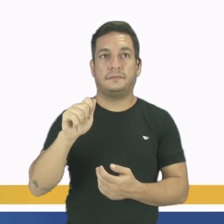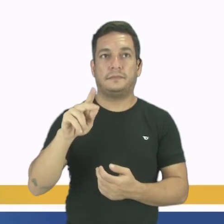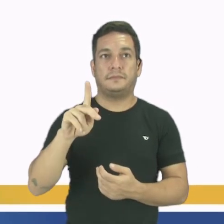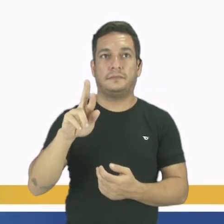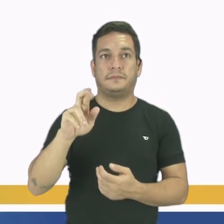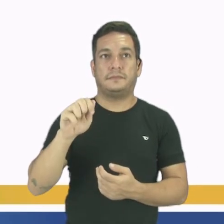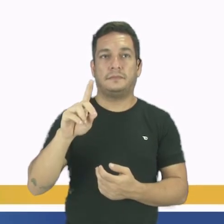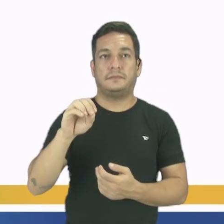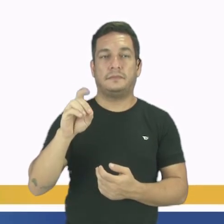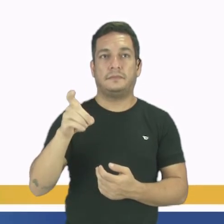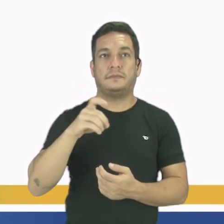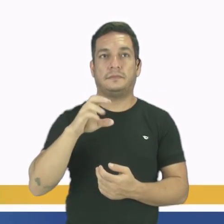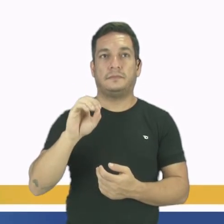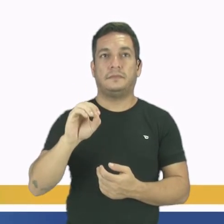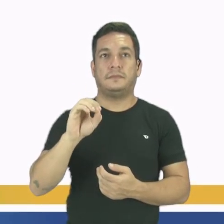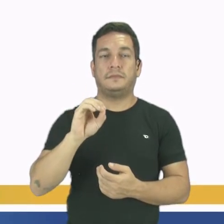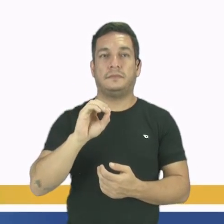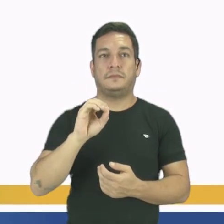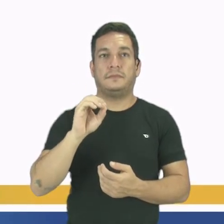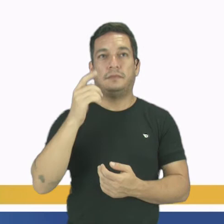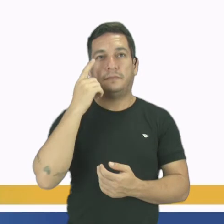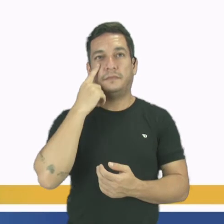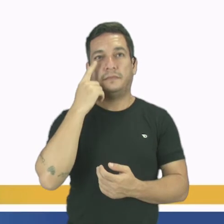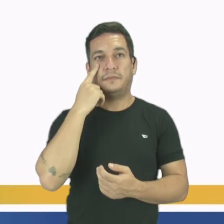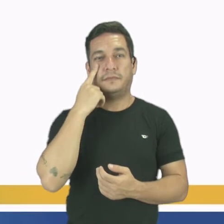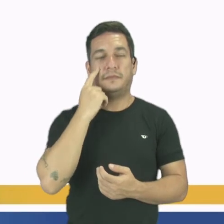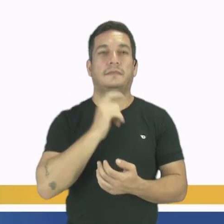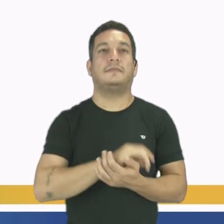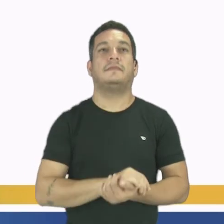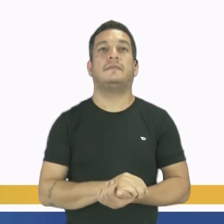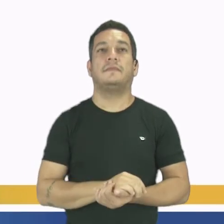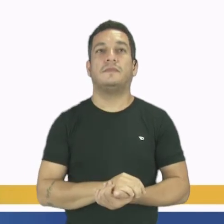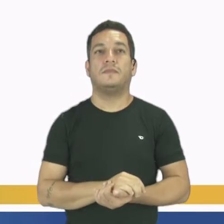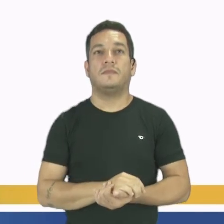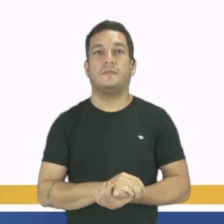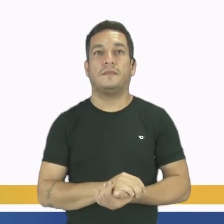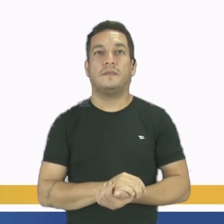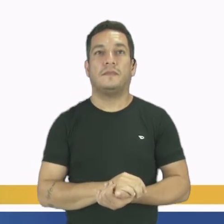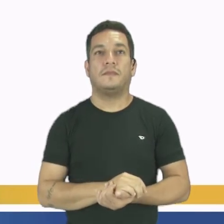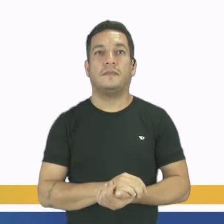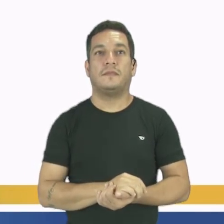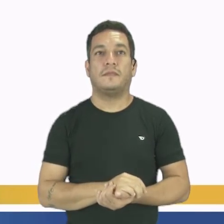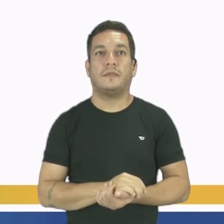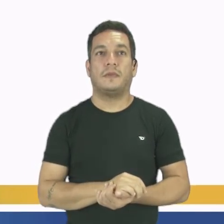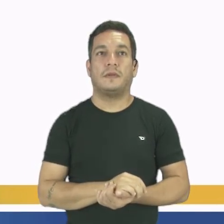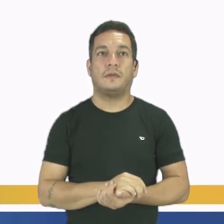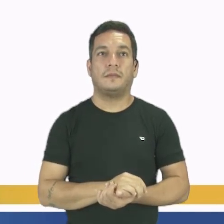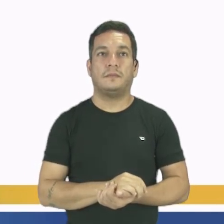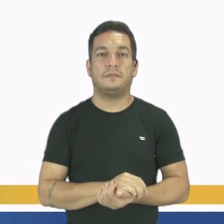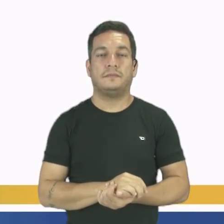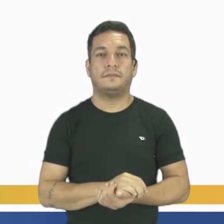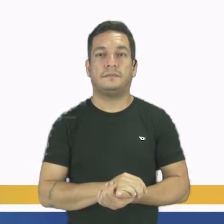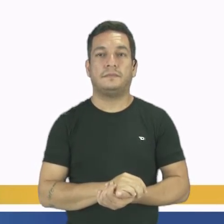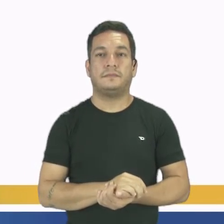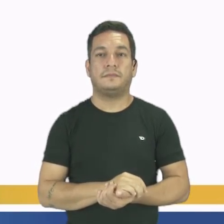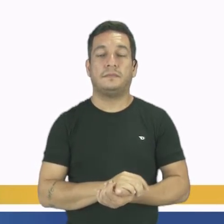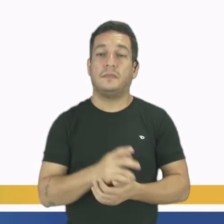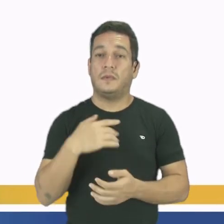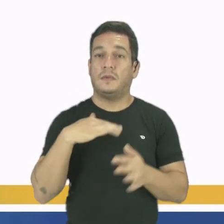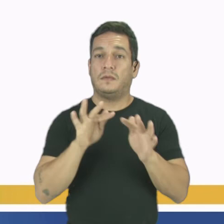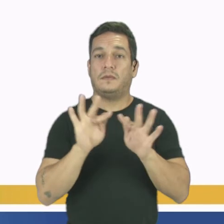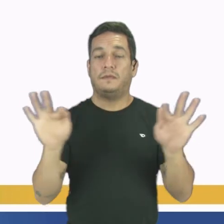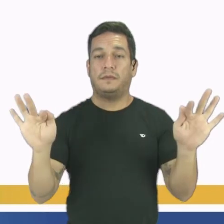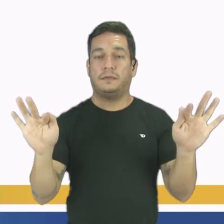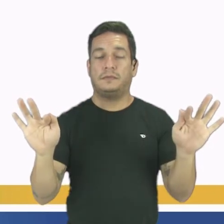paradoxo, ele é parecido, mas no sentido, quando, por exemplo, uma